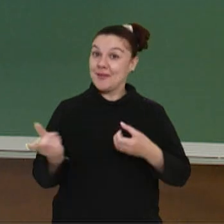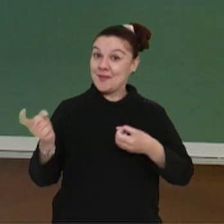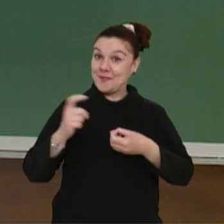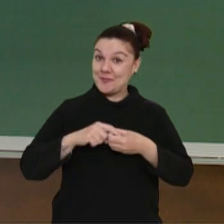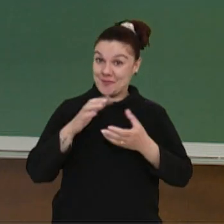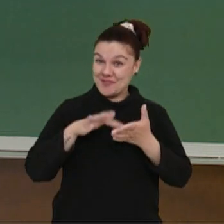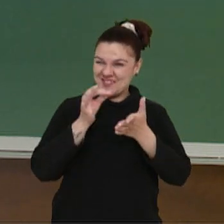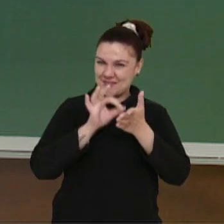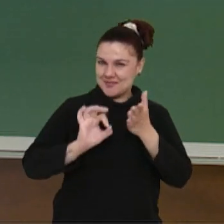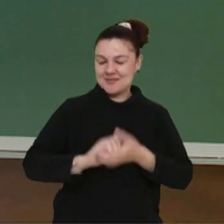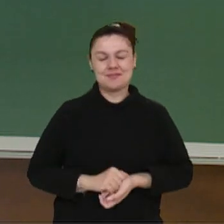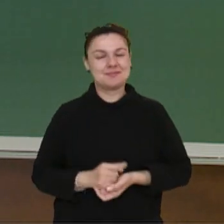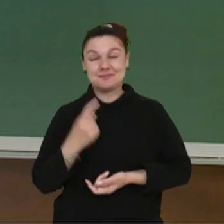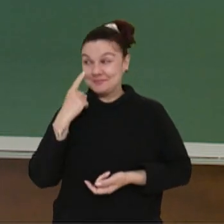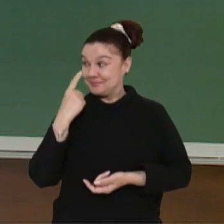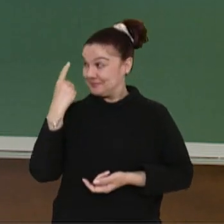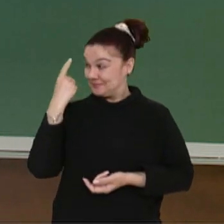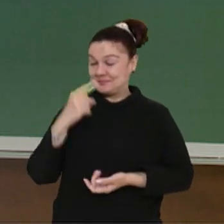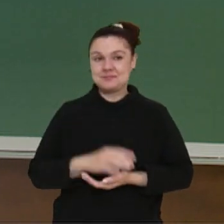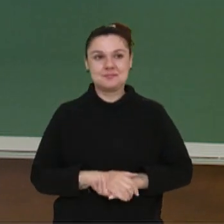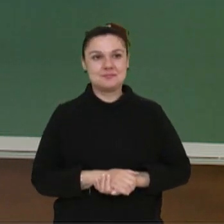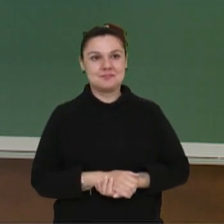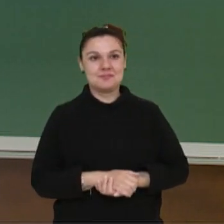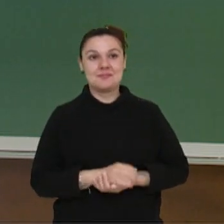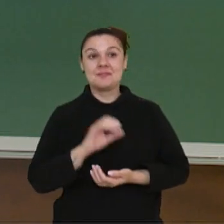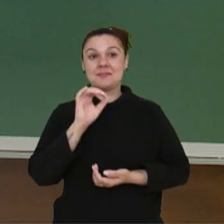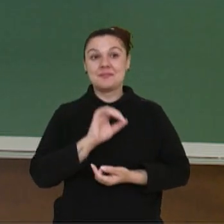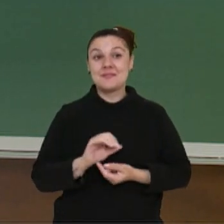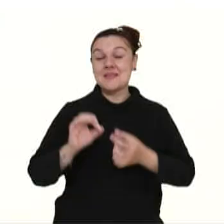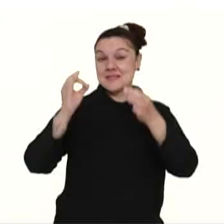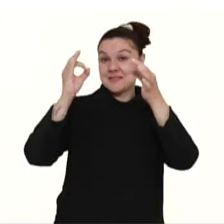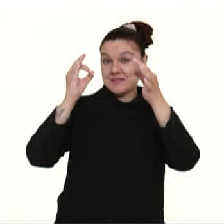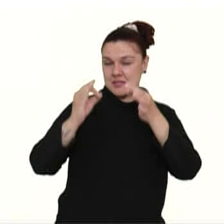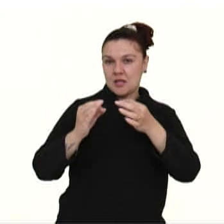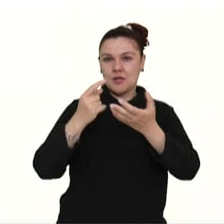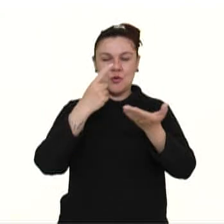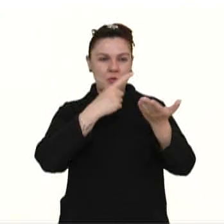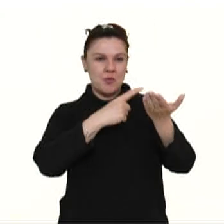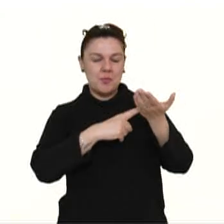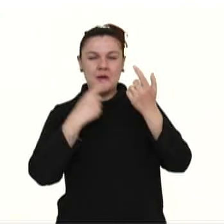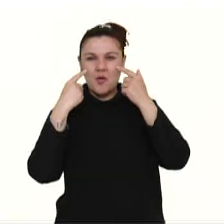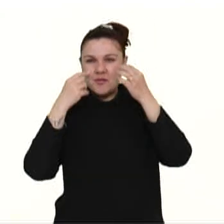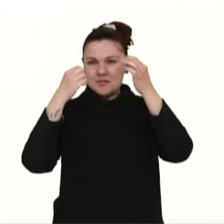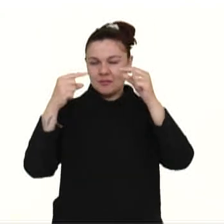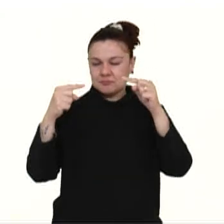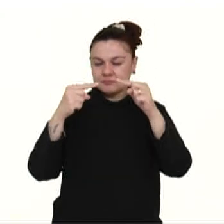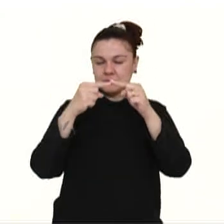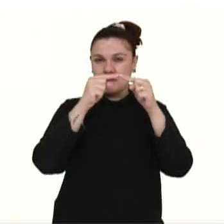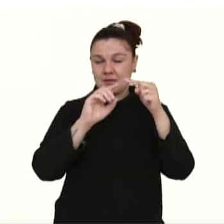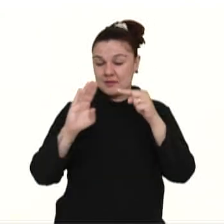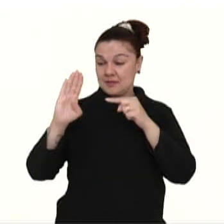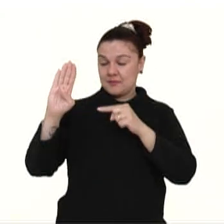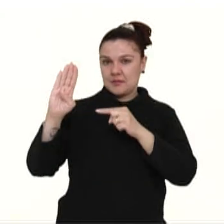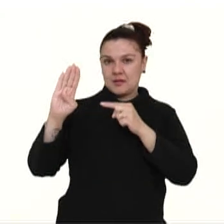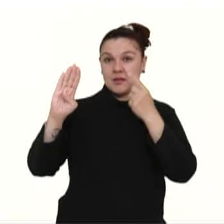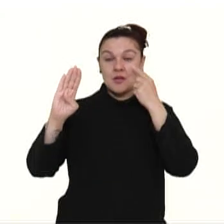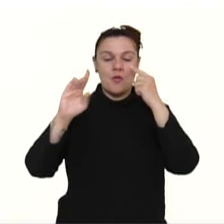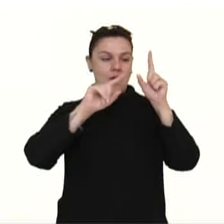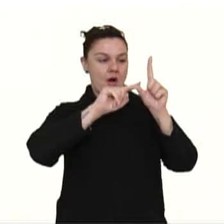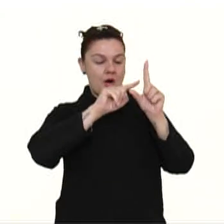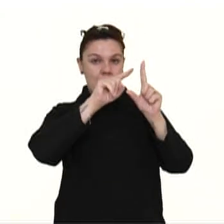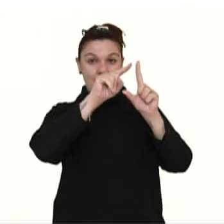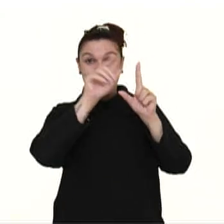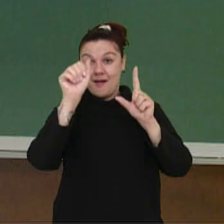Vamos para a correção, então? Olha só, a alternativa, respectivamente, a gente tem a letra B. Então, a curva A,